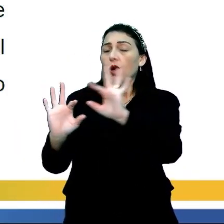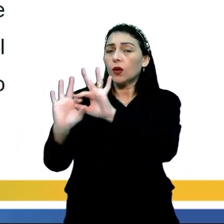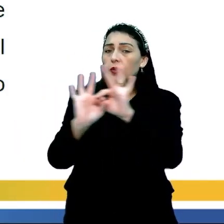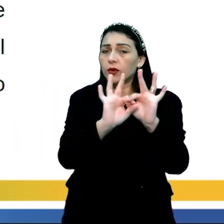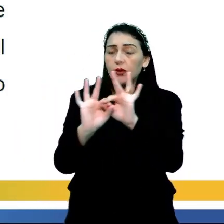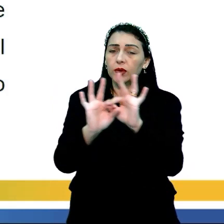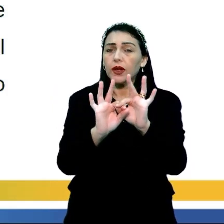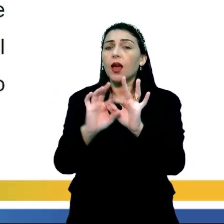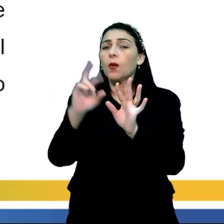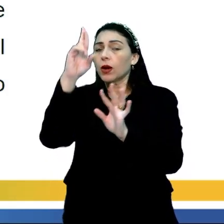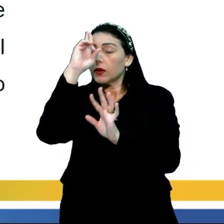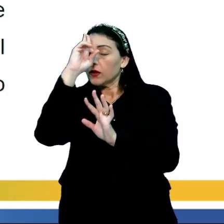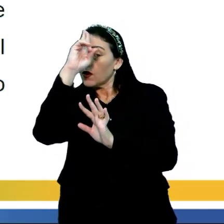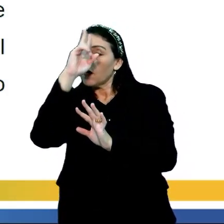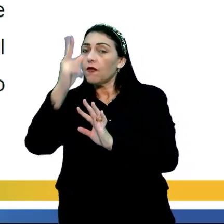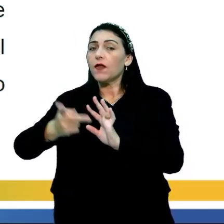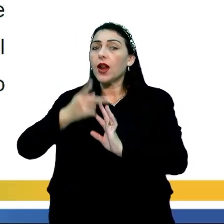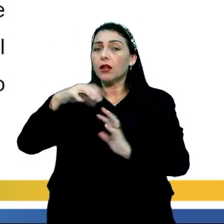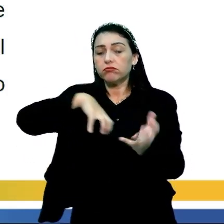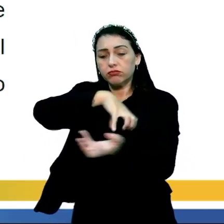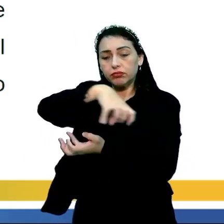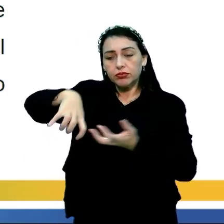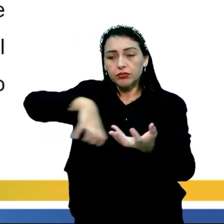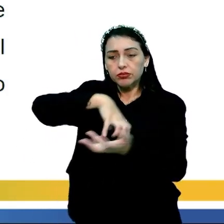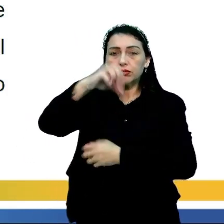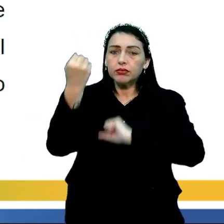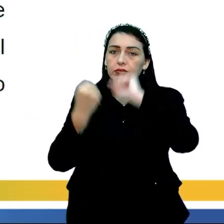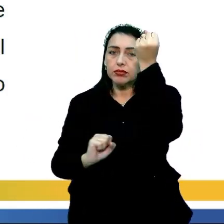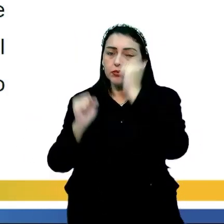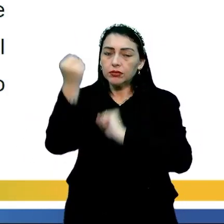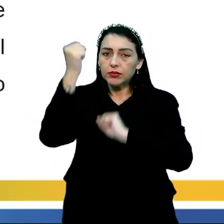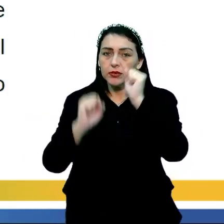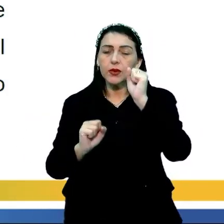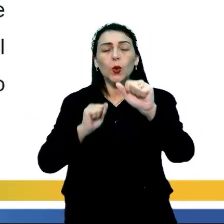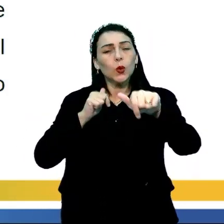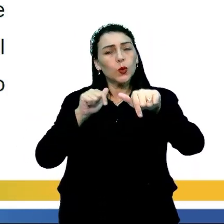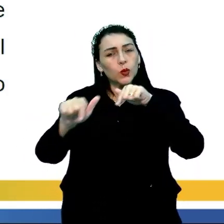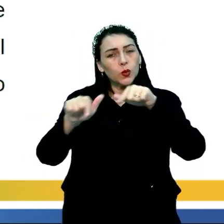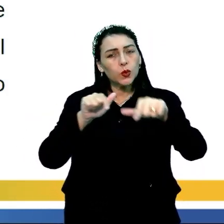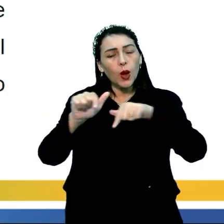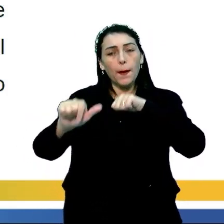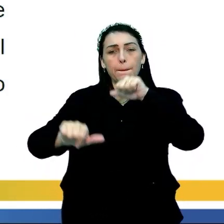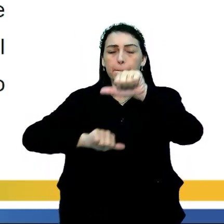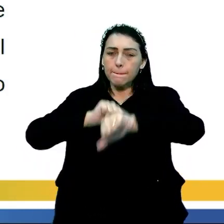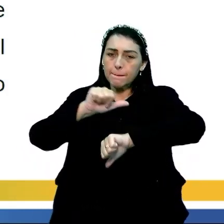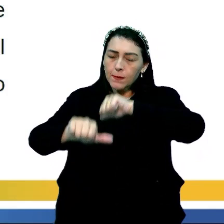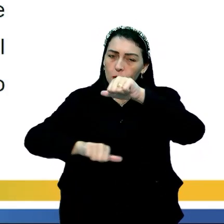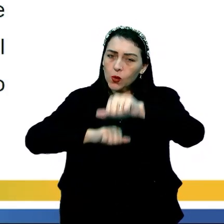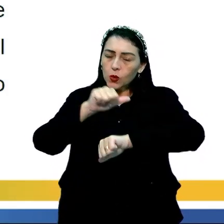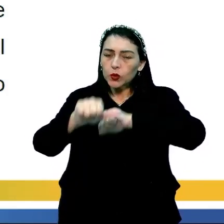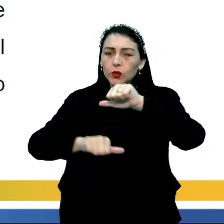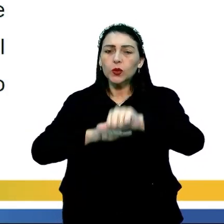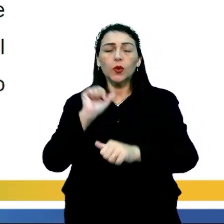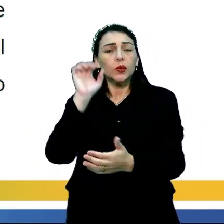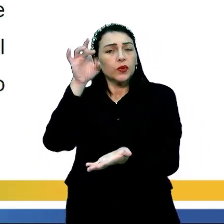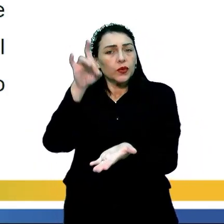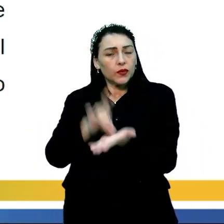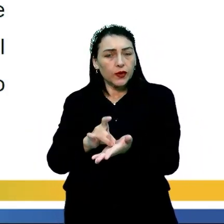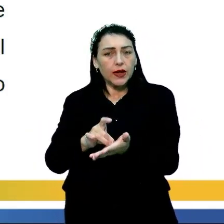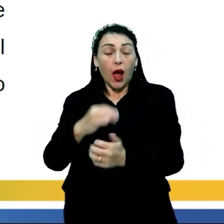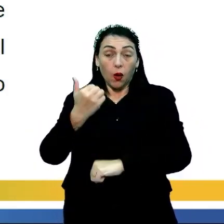é uma alusão histórica, né? Eu estou falando de Revolução Industrial. O trabalho alterou significativamente